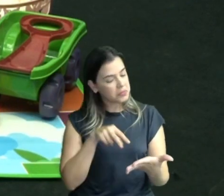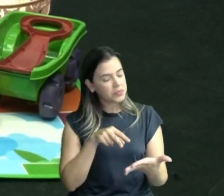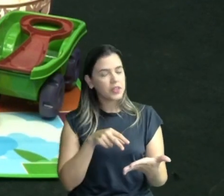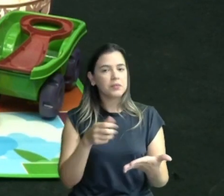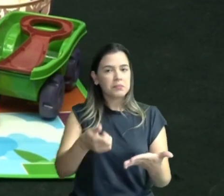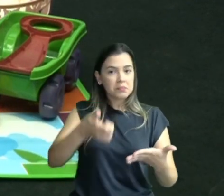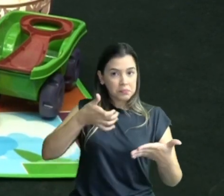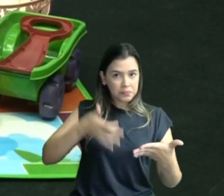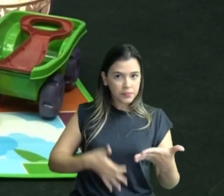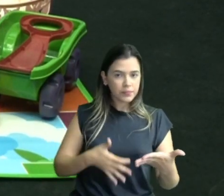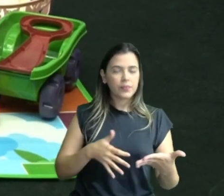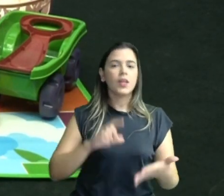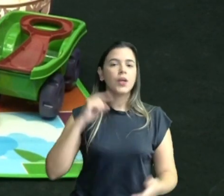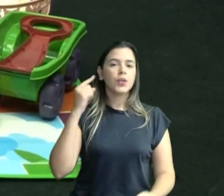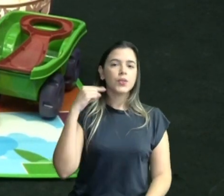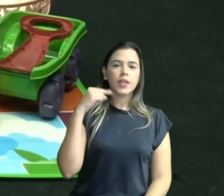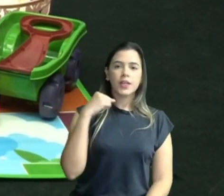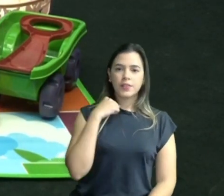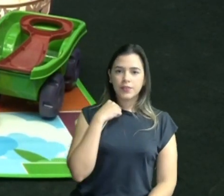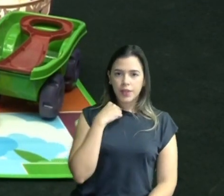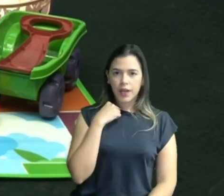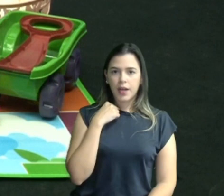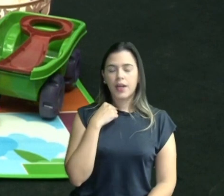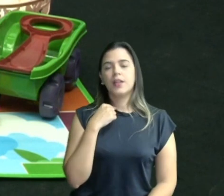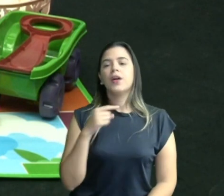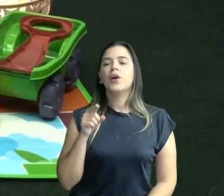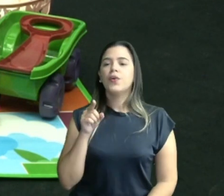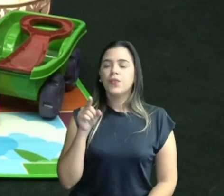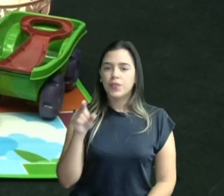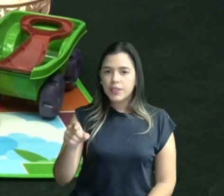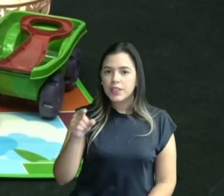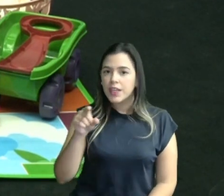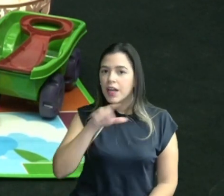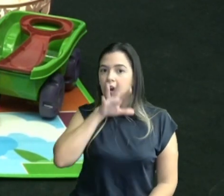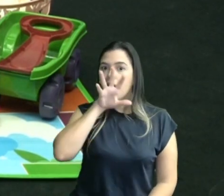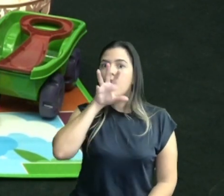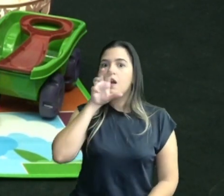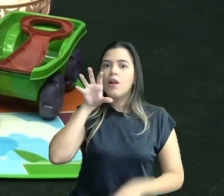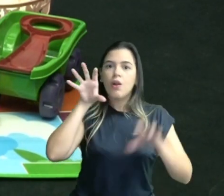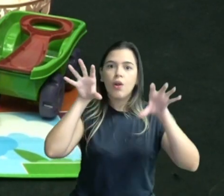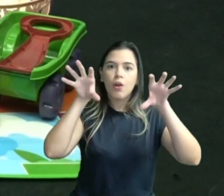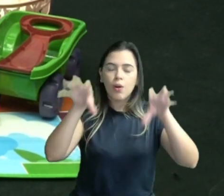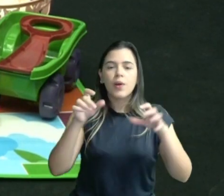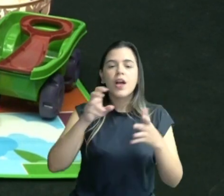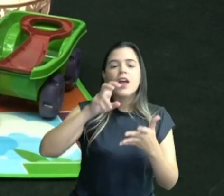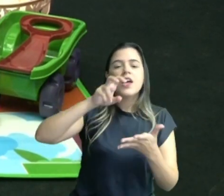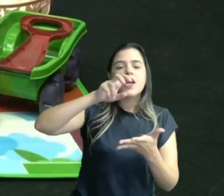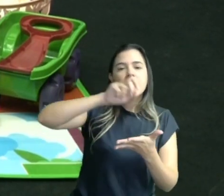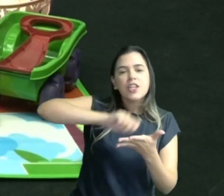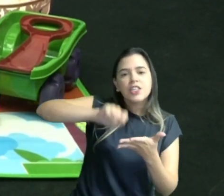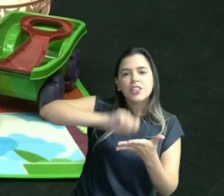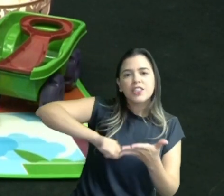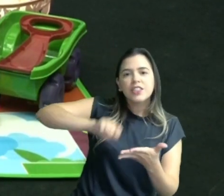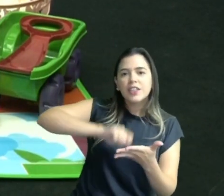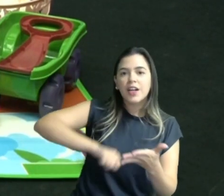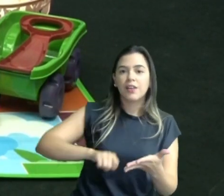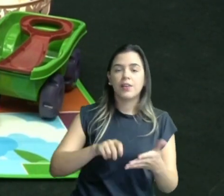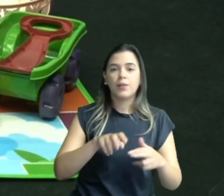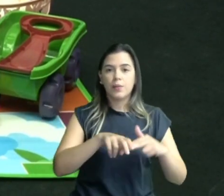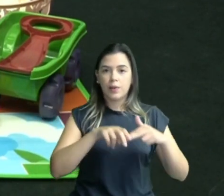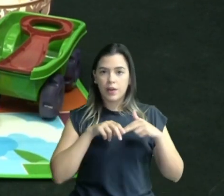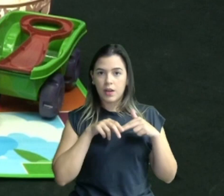duas advogados prezado senhor lobo escreve vemos a vossa senhoria em nome da Oi